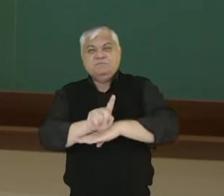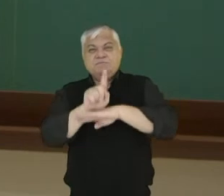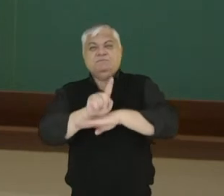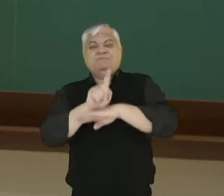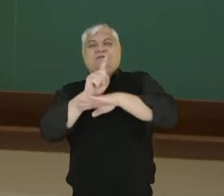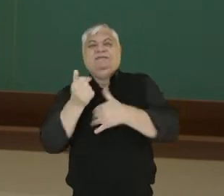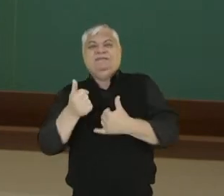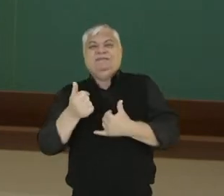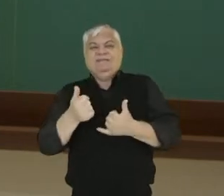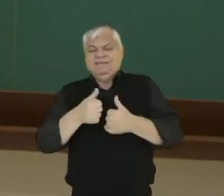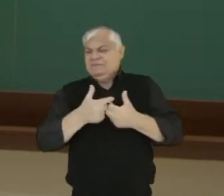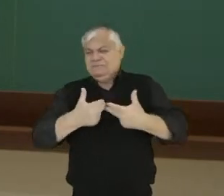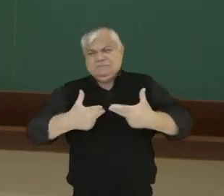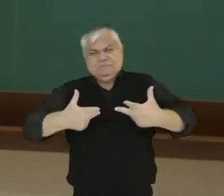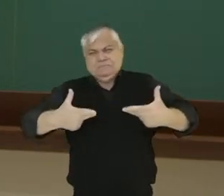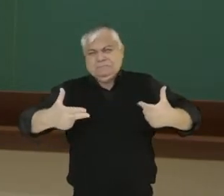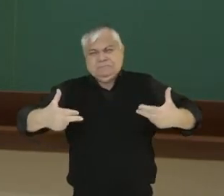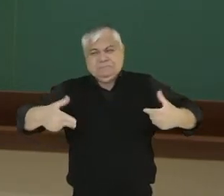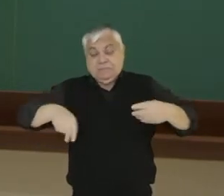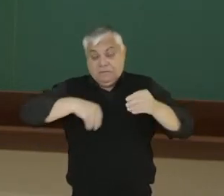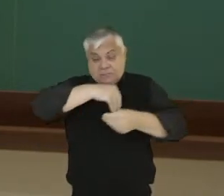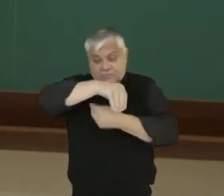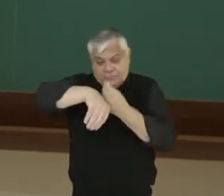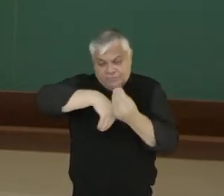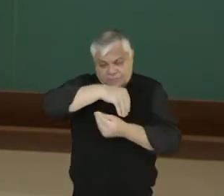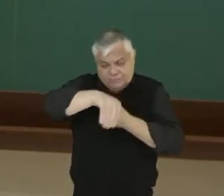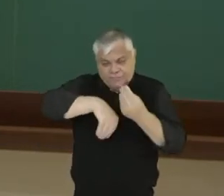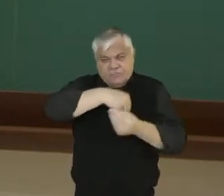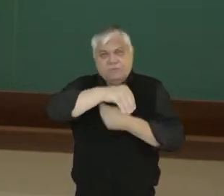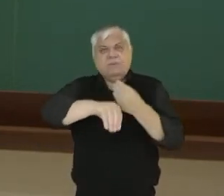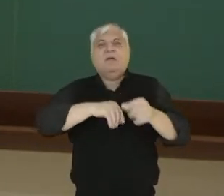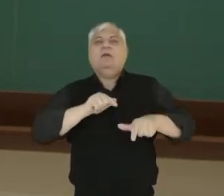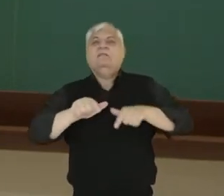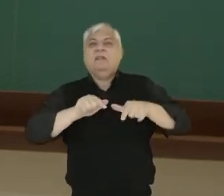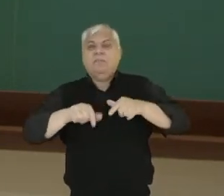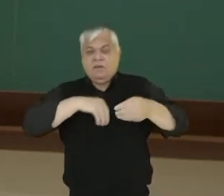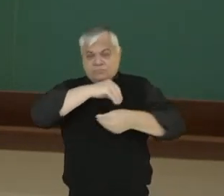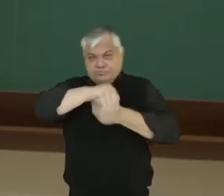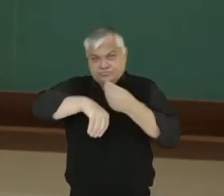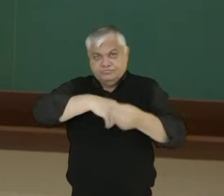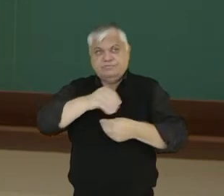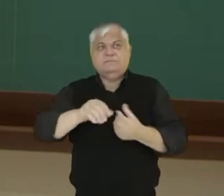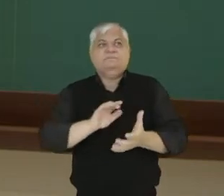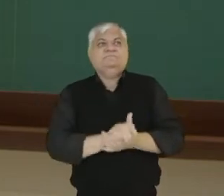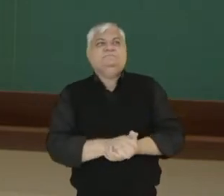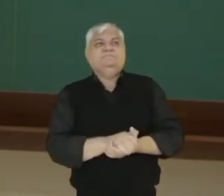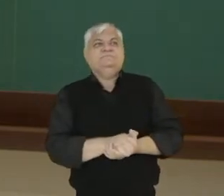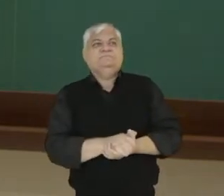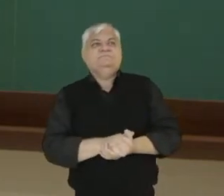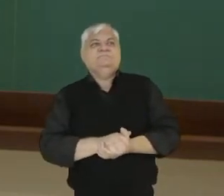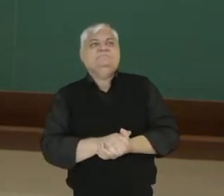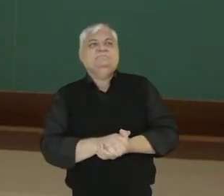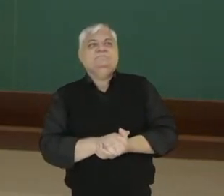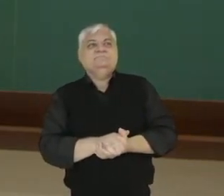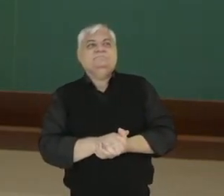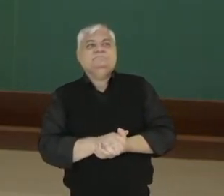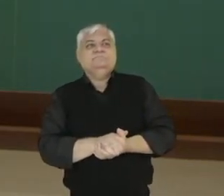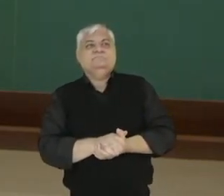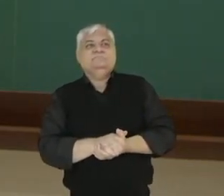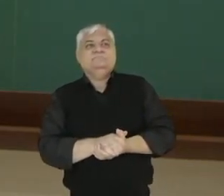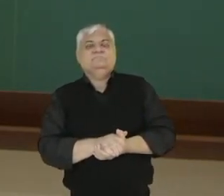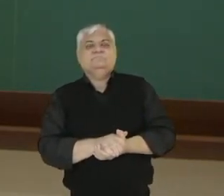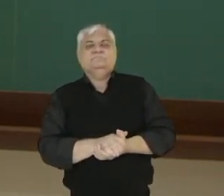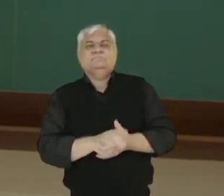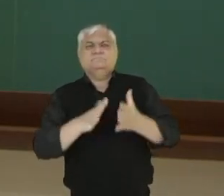palavra trabalho está relacionada com o conceito de transformação. Beleza? Bem, falando um pouquinho sobre o